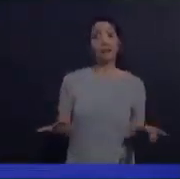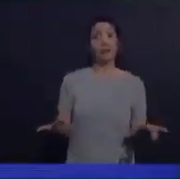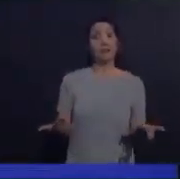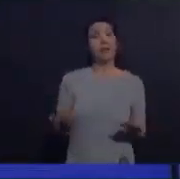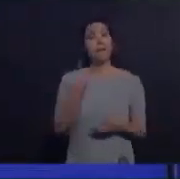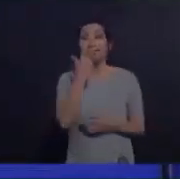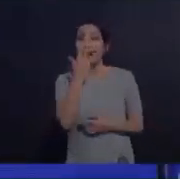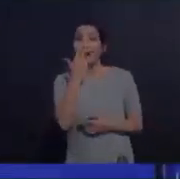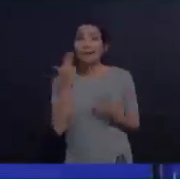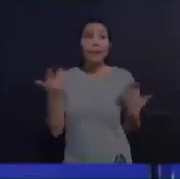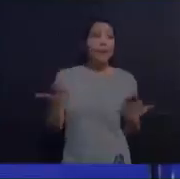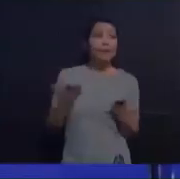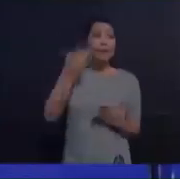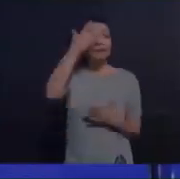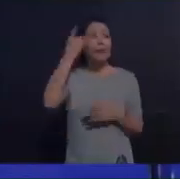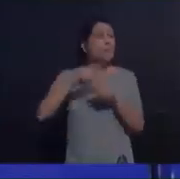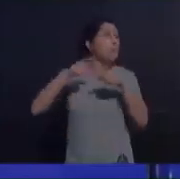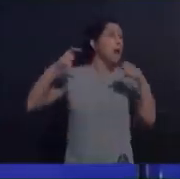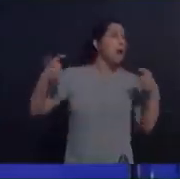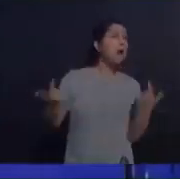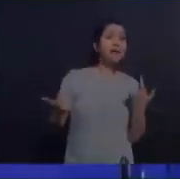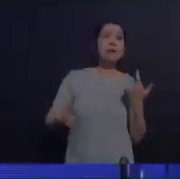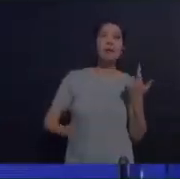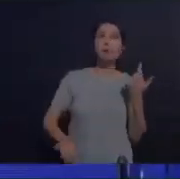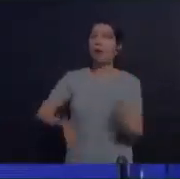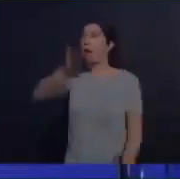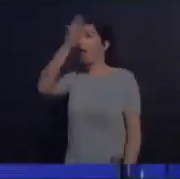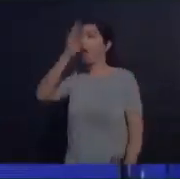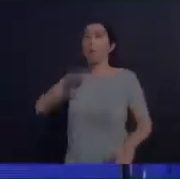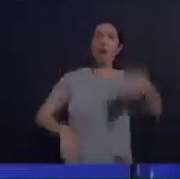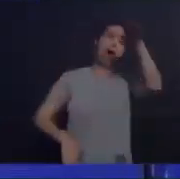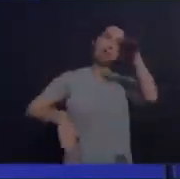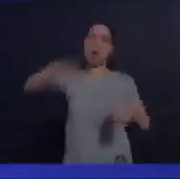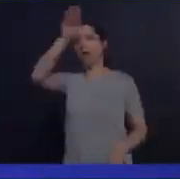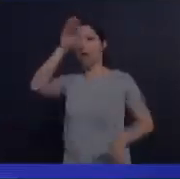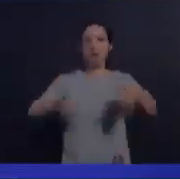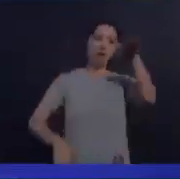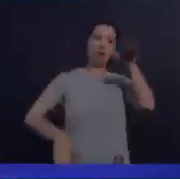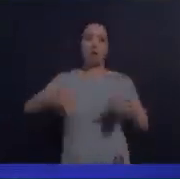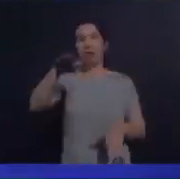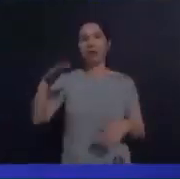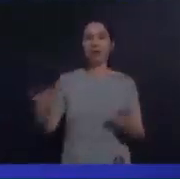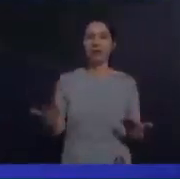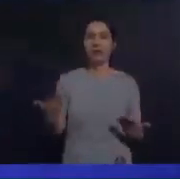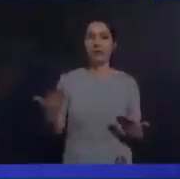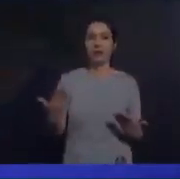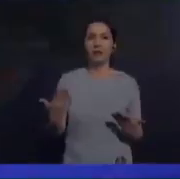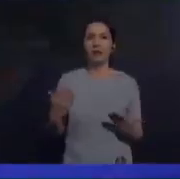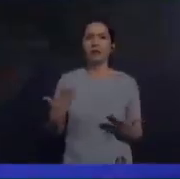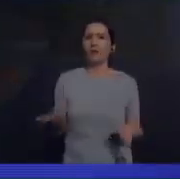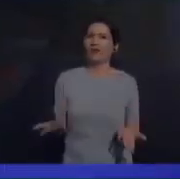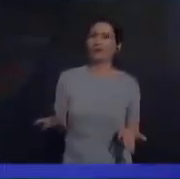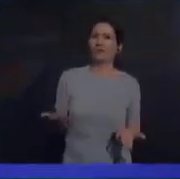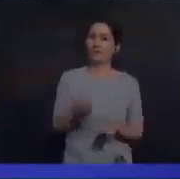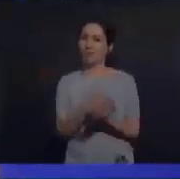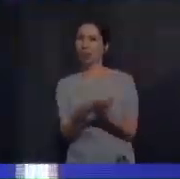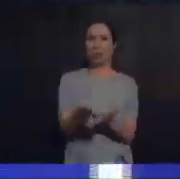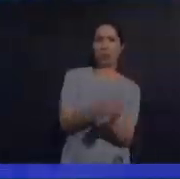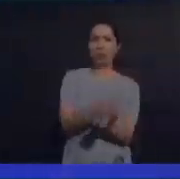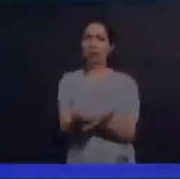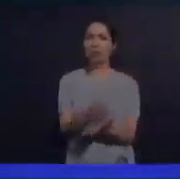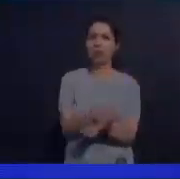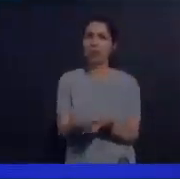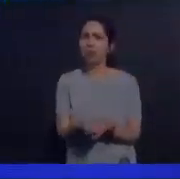que as pessoas estão assim, a maioria tudo desequilibrada. O que é desequilíbrio numa pessoa,